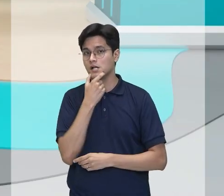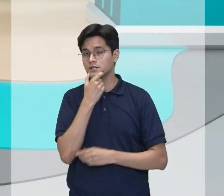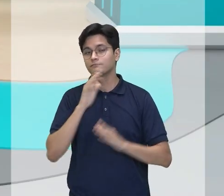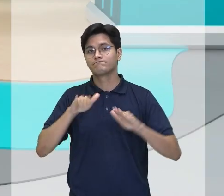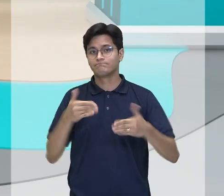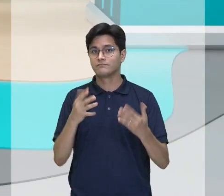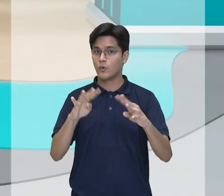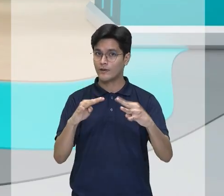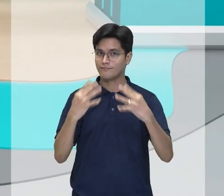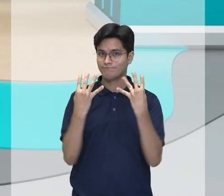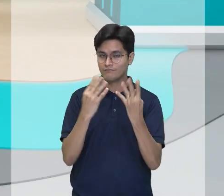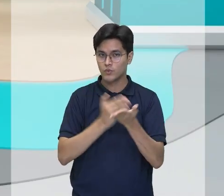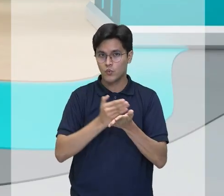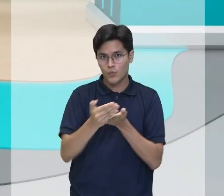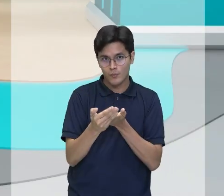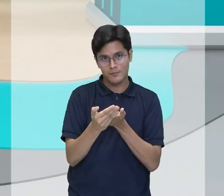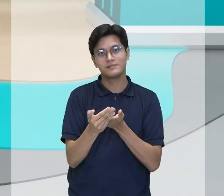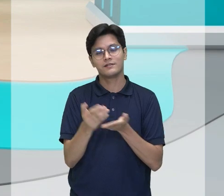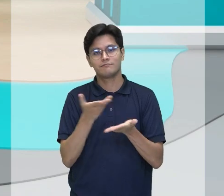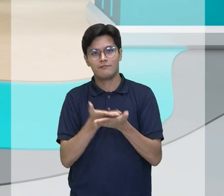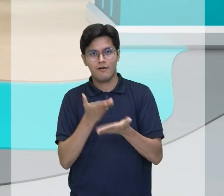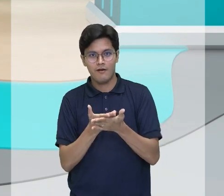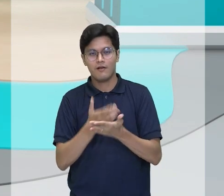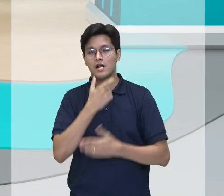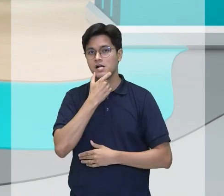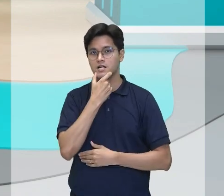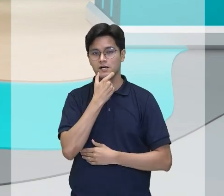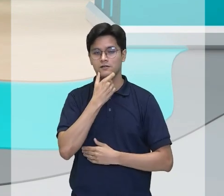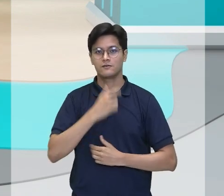e vamos começar a nossa English Class.